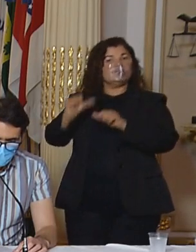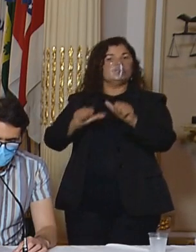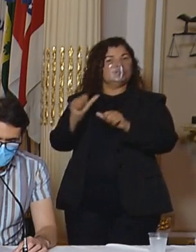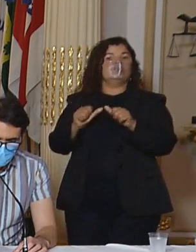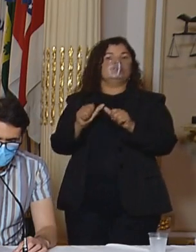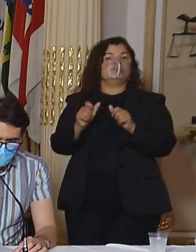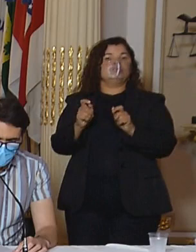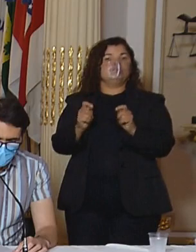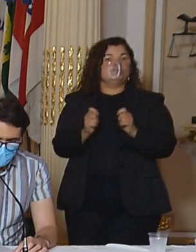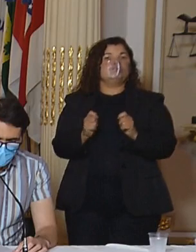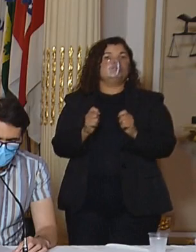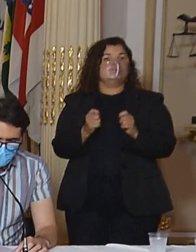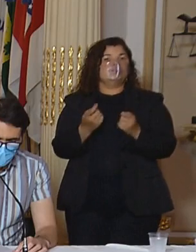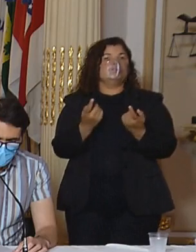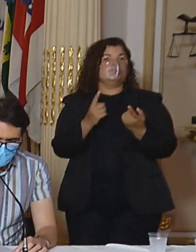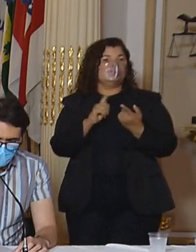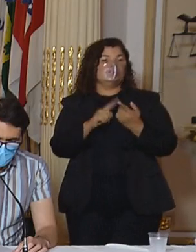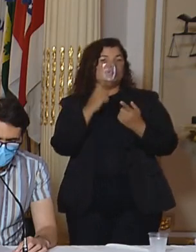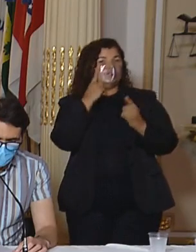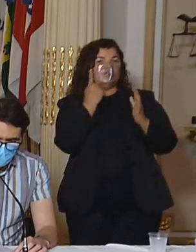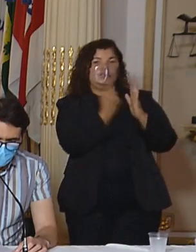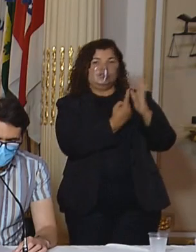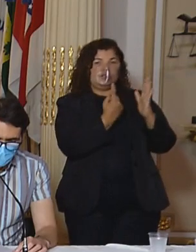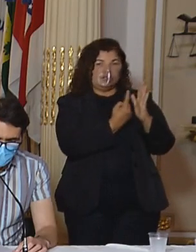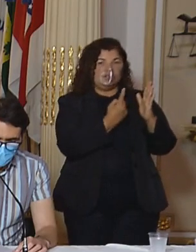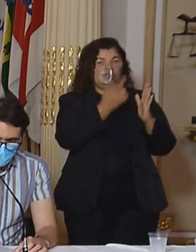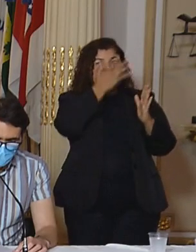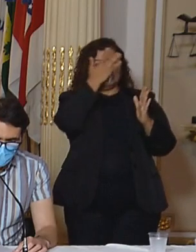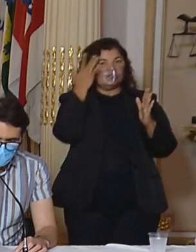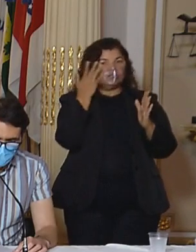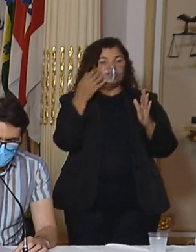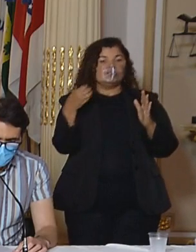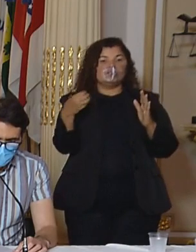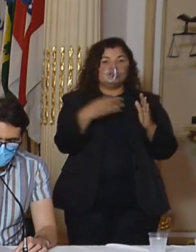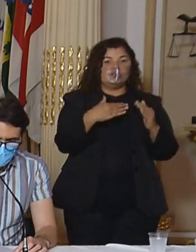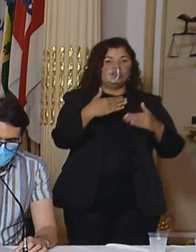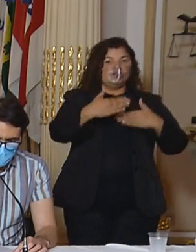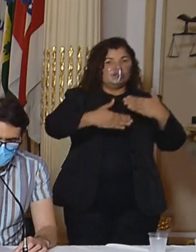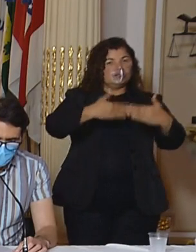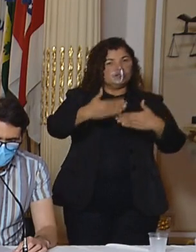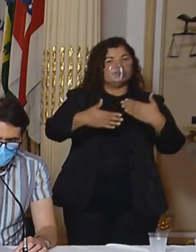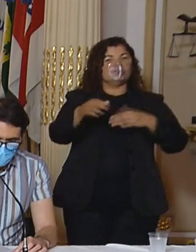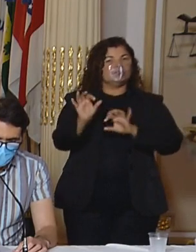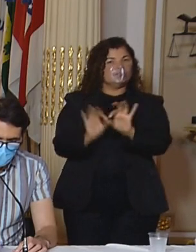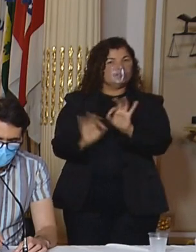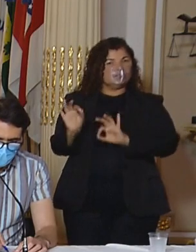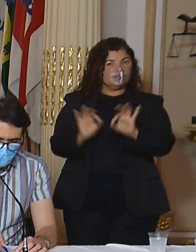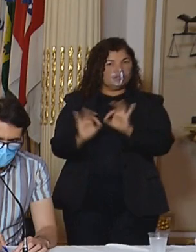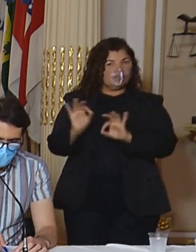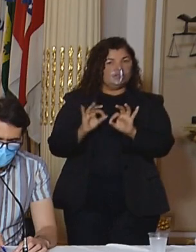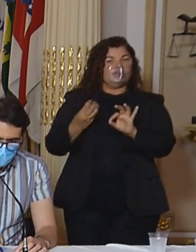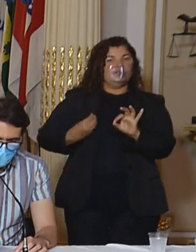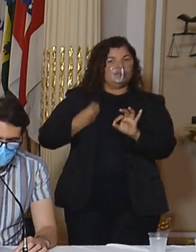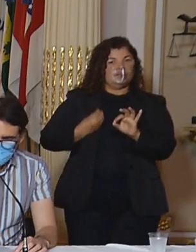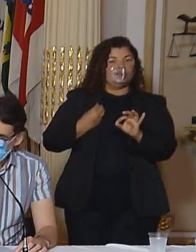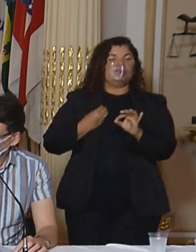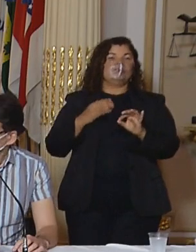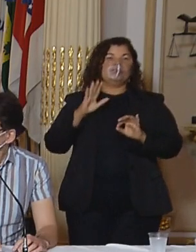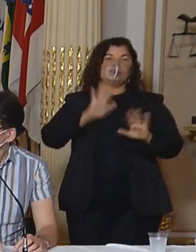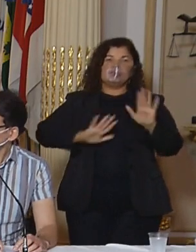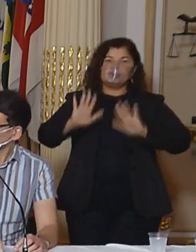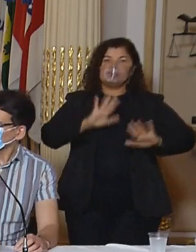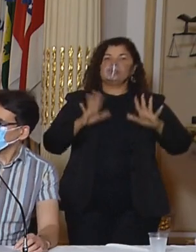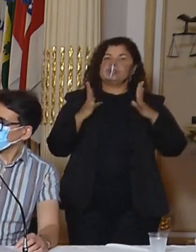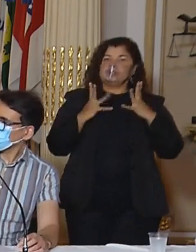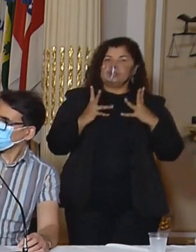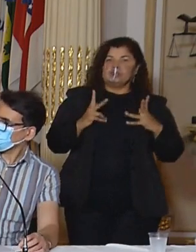e na adequação das pessoas aos novos protocolos de convivência que envolvem a higiene e o distanciamento social.